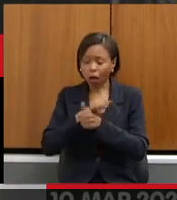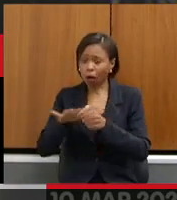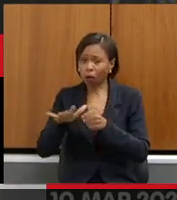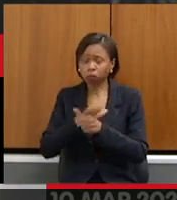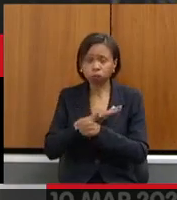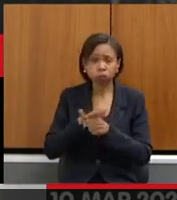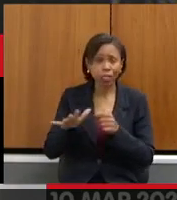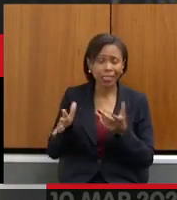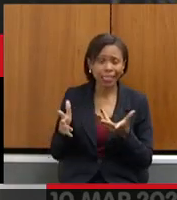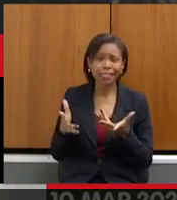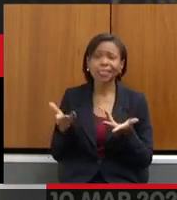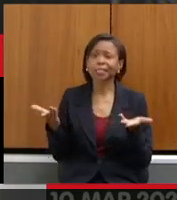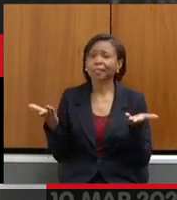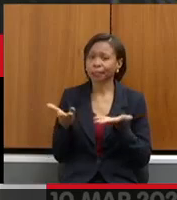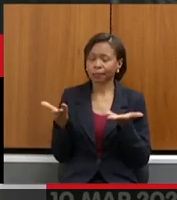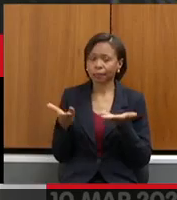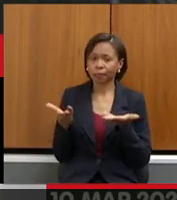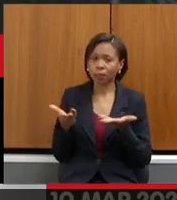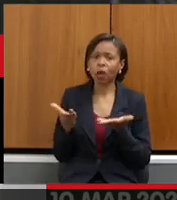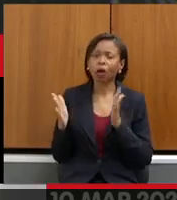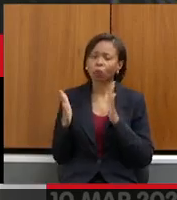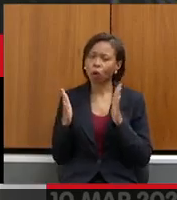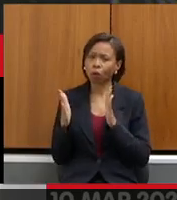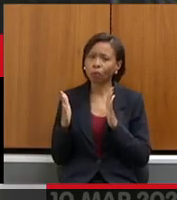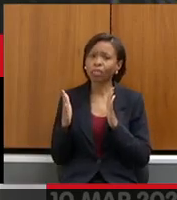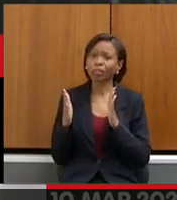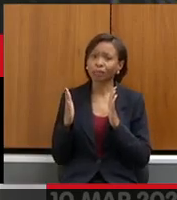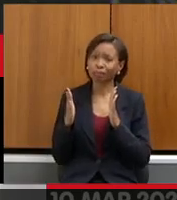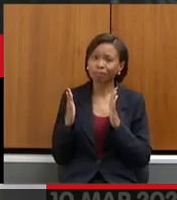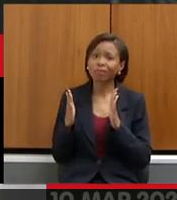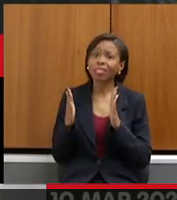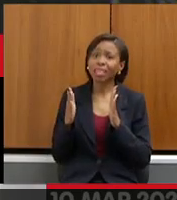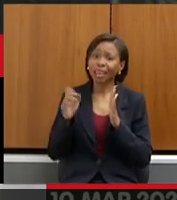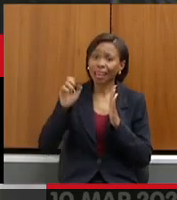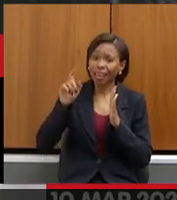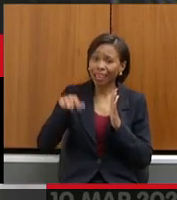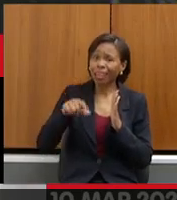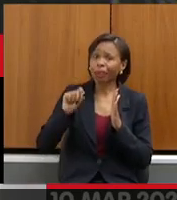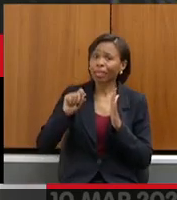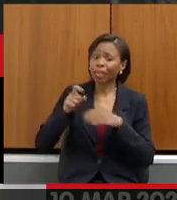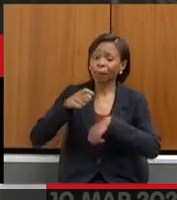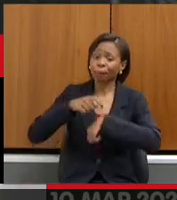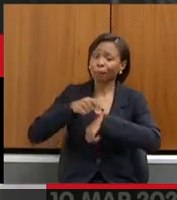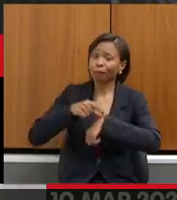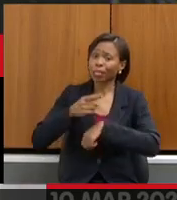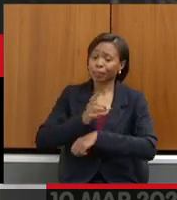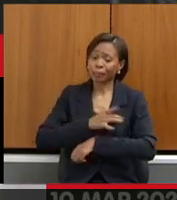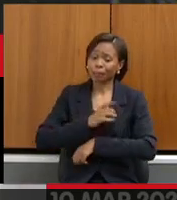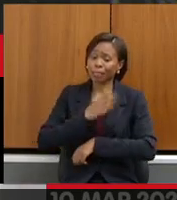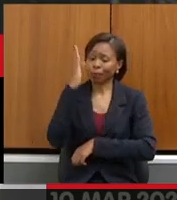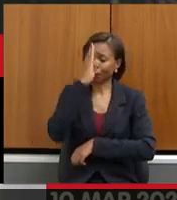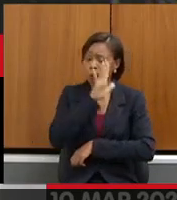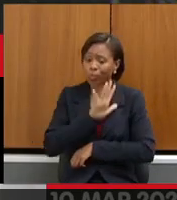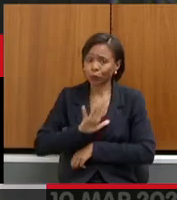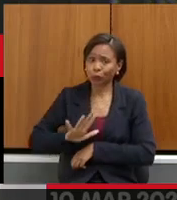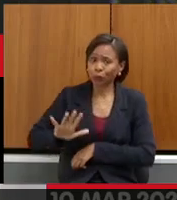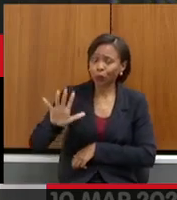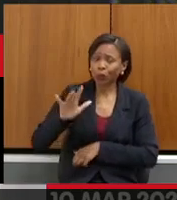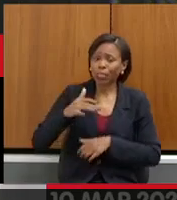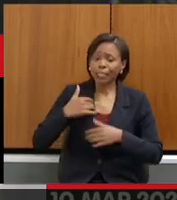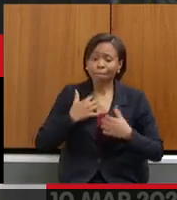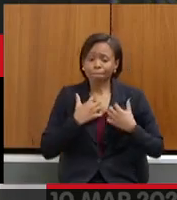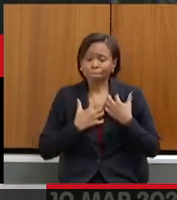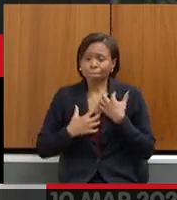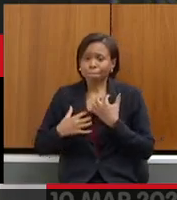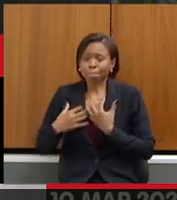ele é para todos nós mineiros para todo o Brasil é de medo é um momento a a arte é